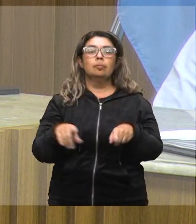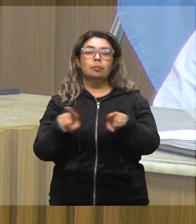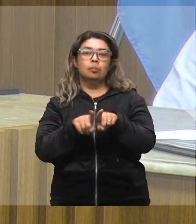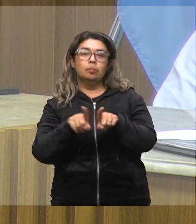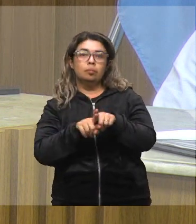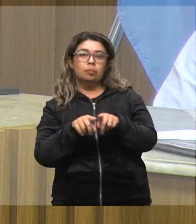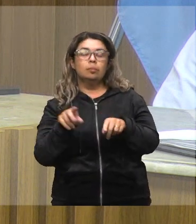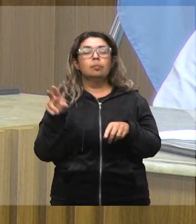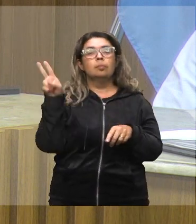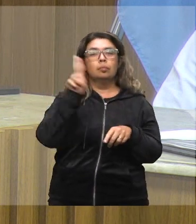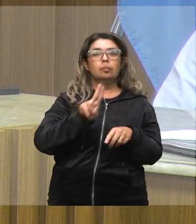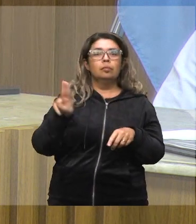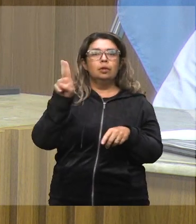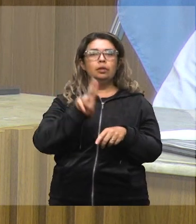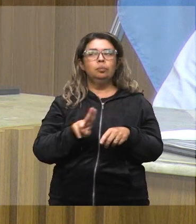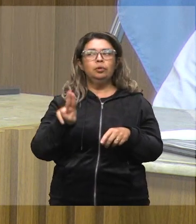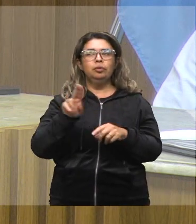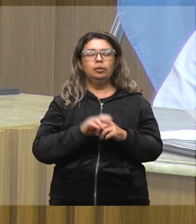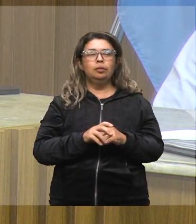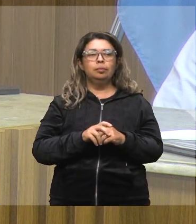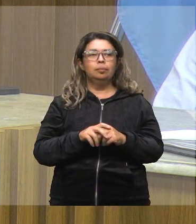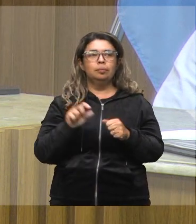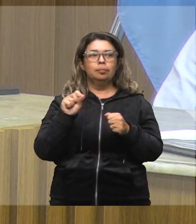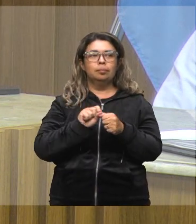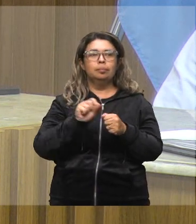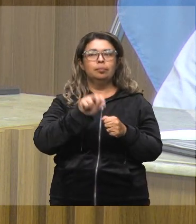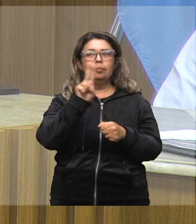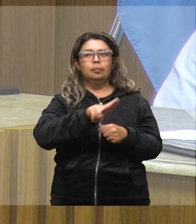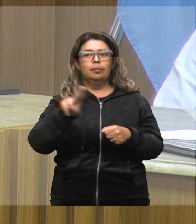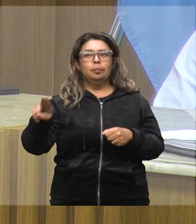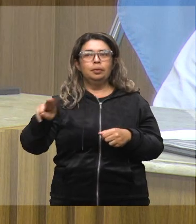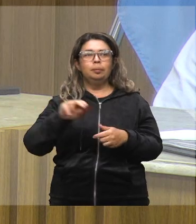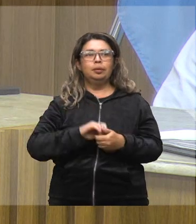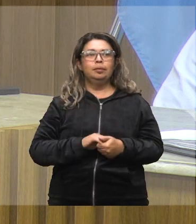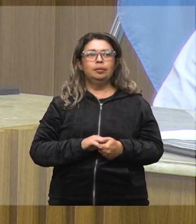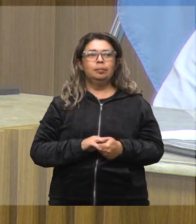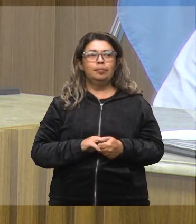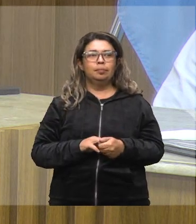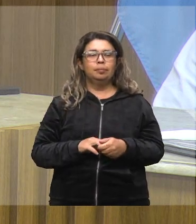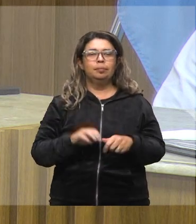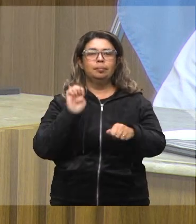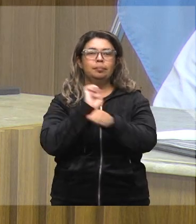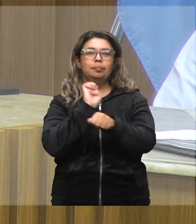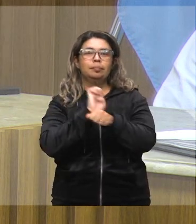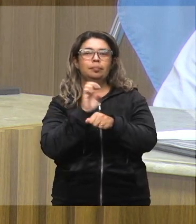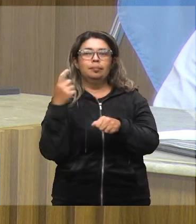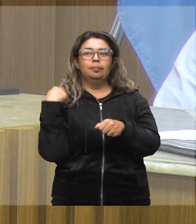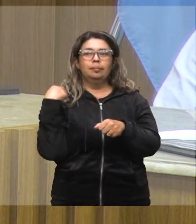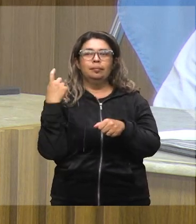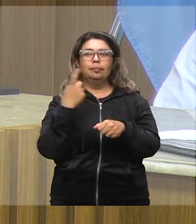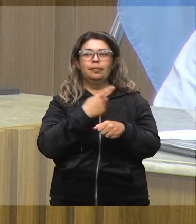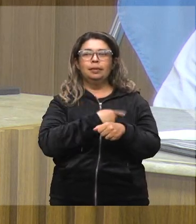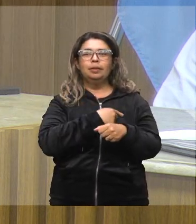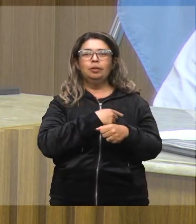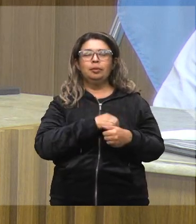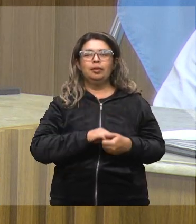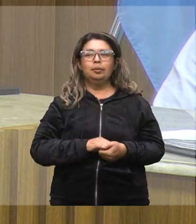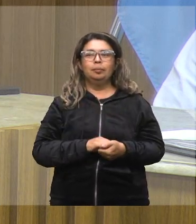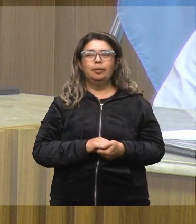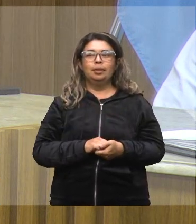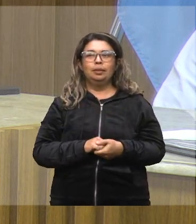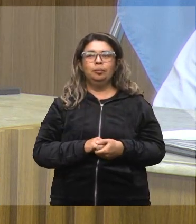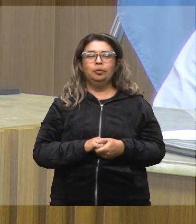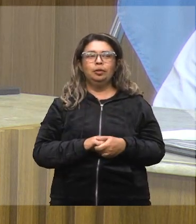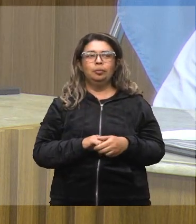sendo o critério do Poder Executivo a fazer essas nomeações. A gente espera que, através disso, a gente possa combater aquele famoso toma lá da